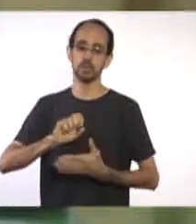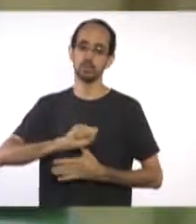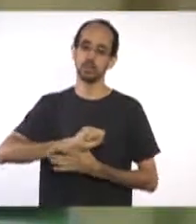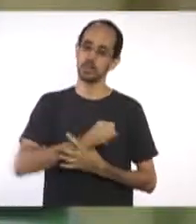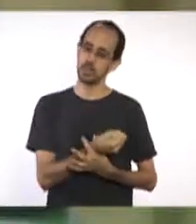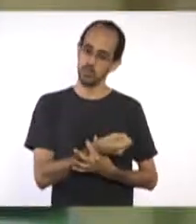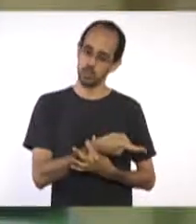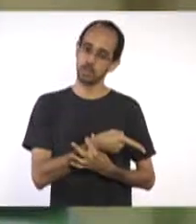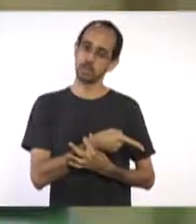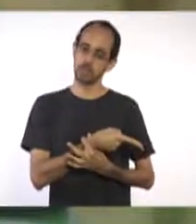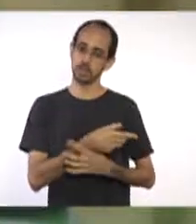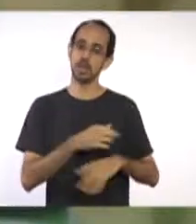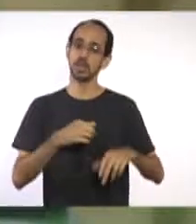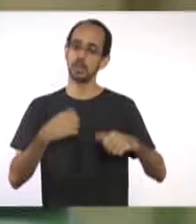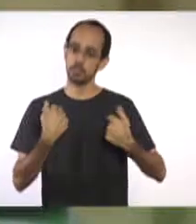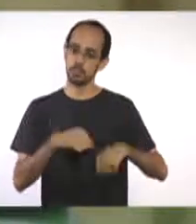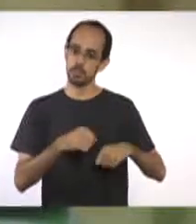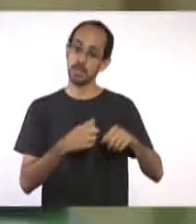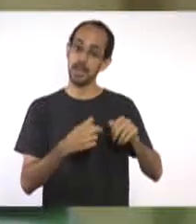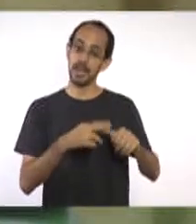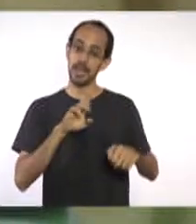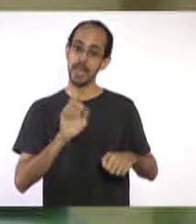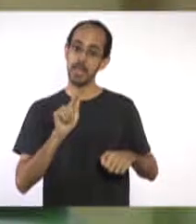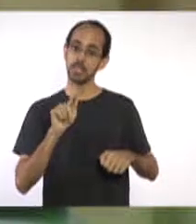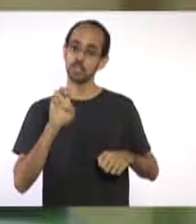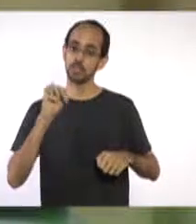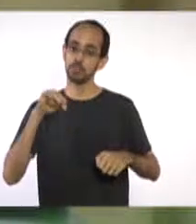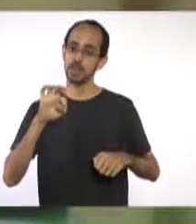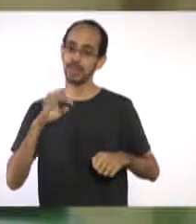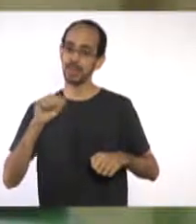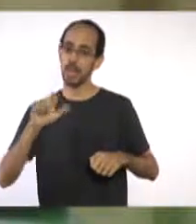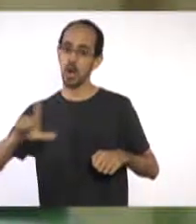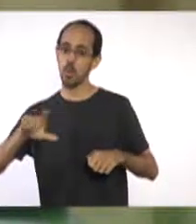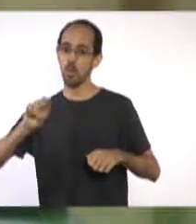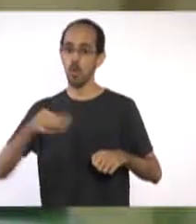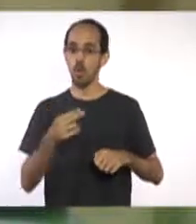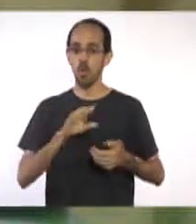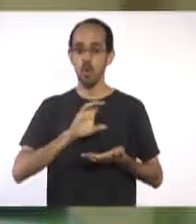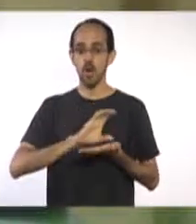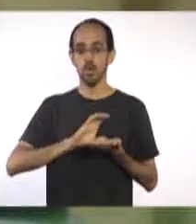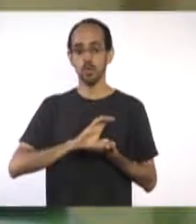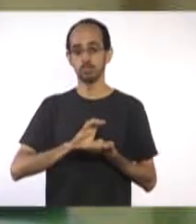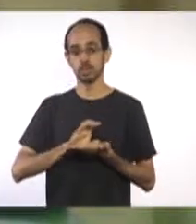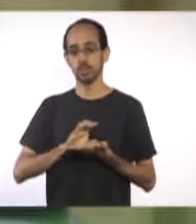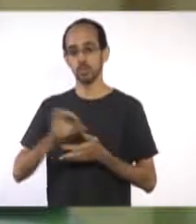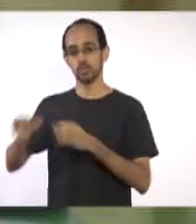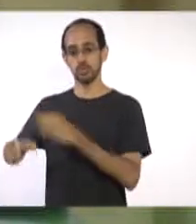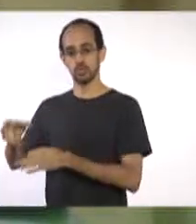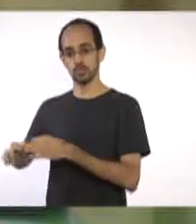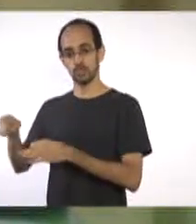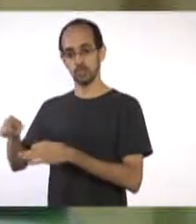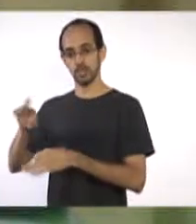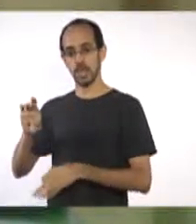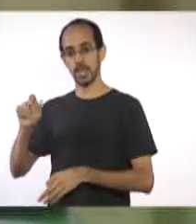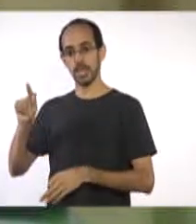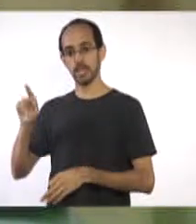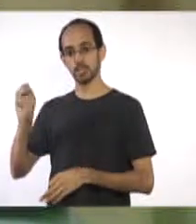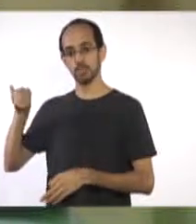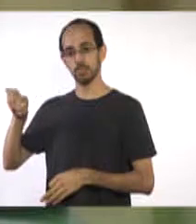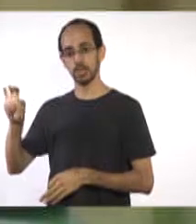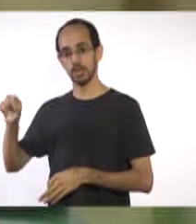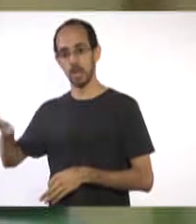entendimento regimental, ou a Comissão de Constituição e Justiça, no meu entendimento regimental. E por quê?